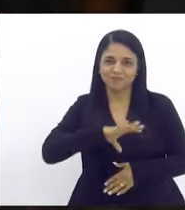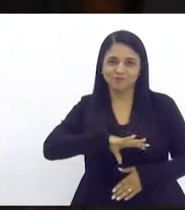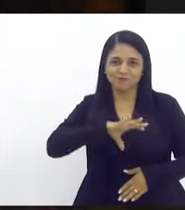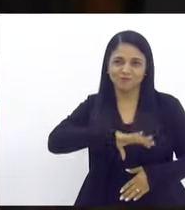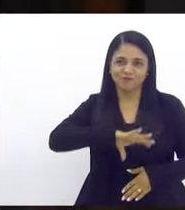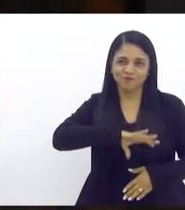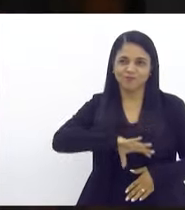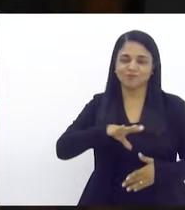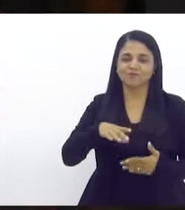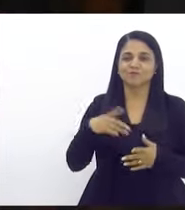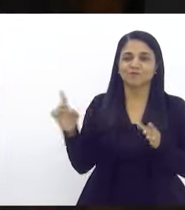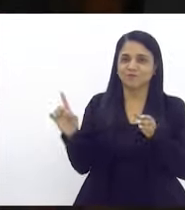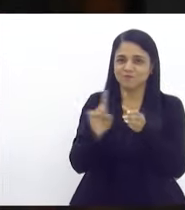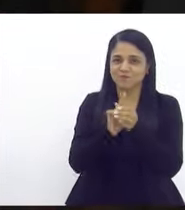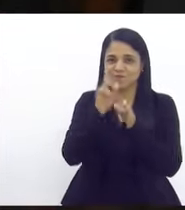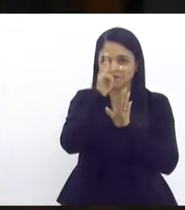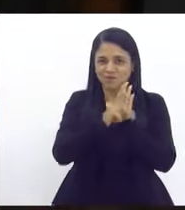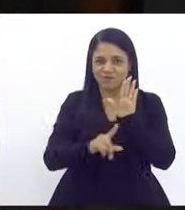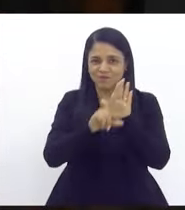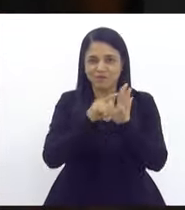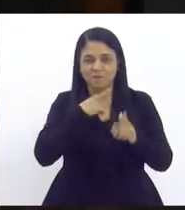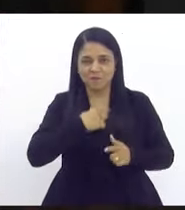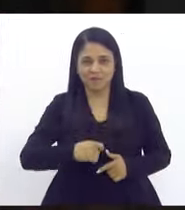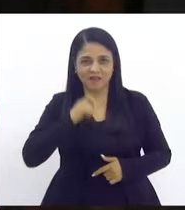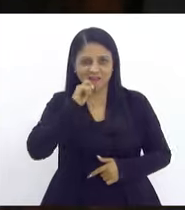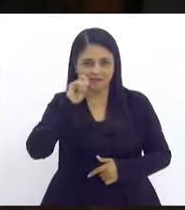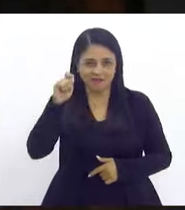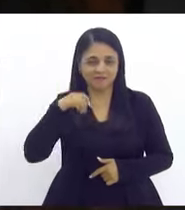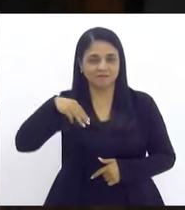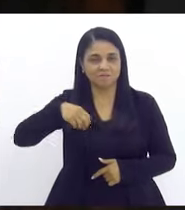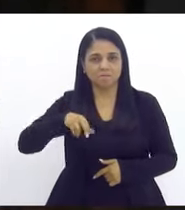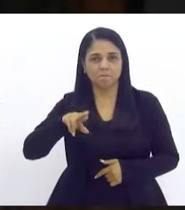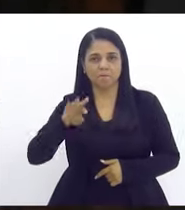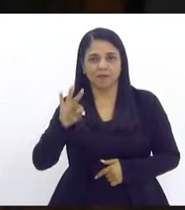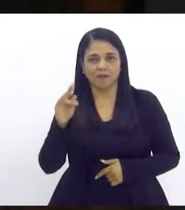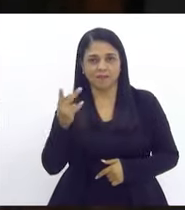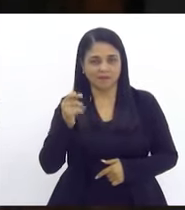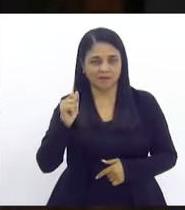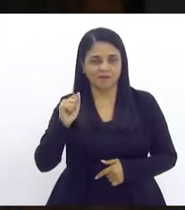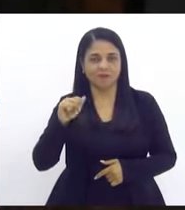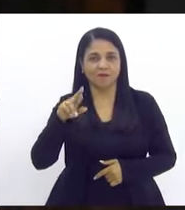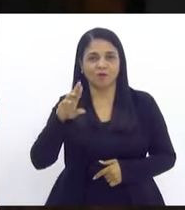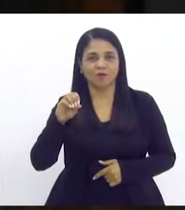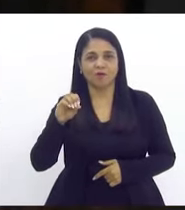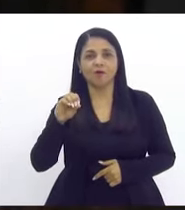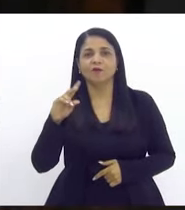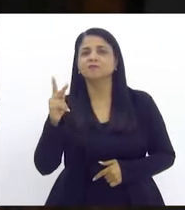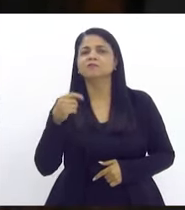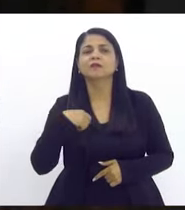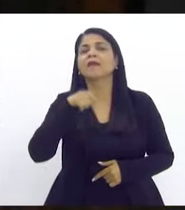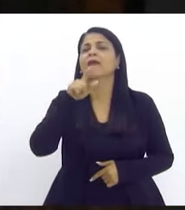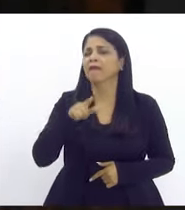Obrigada. Com a autoria para a medalha da deputada Marta Rocha, para quem?